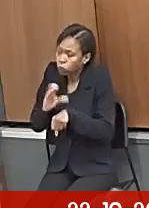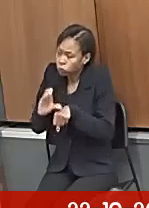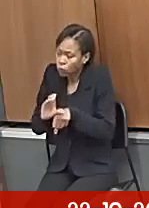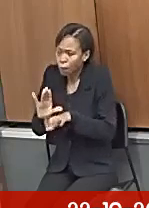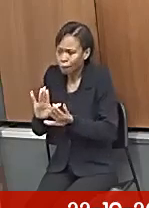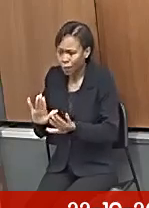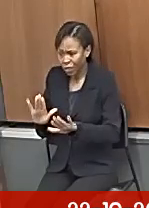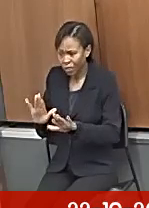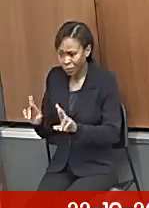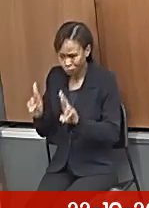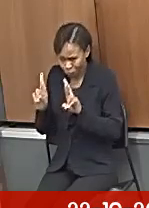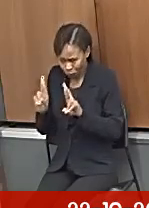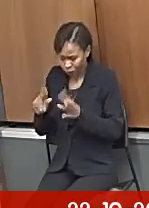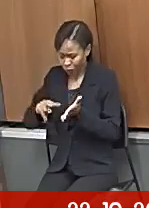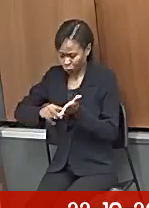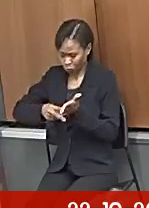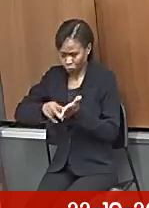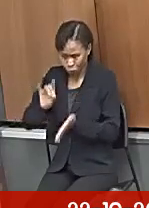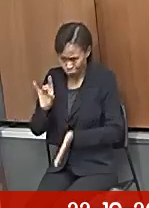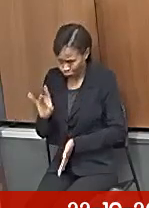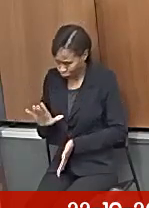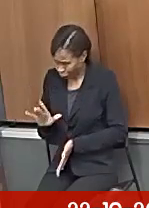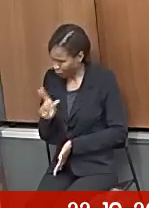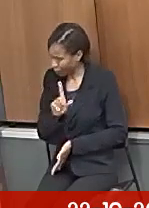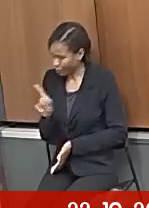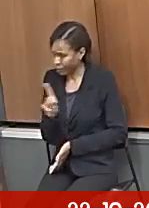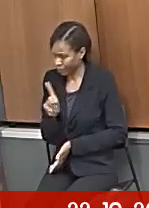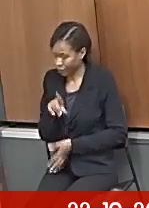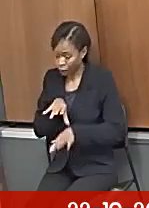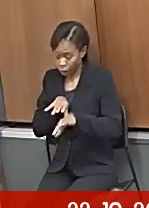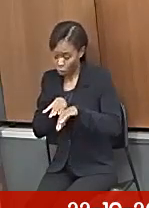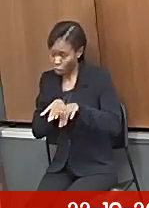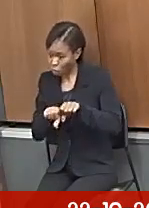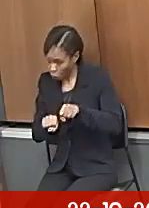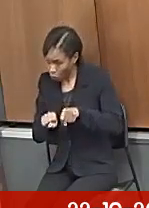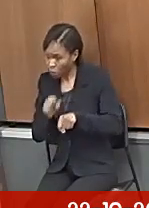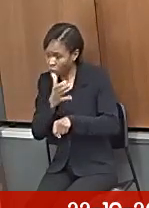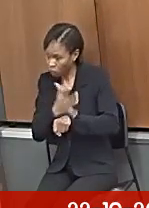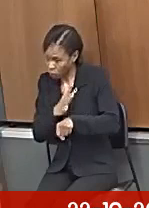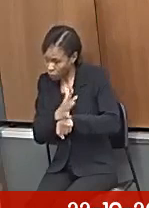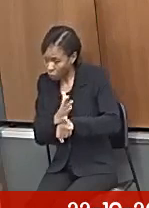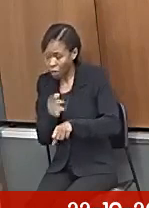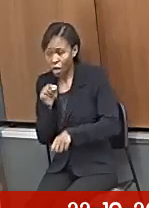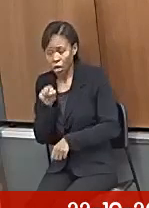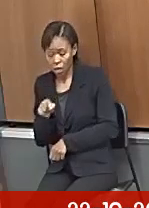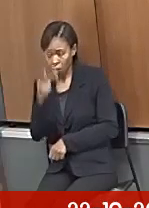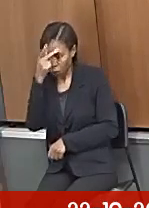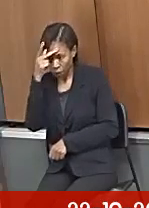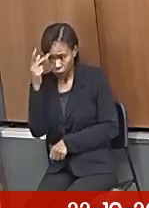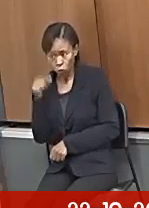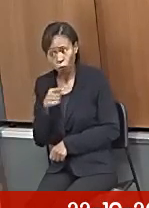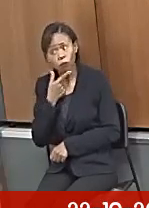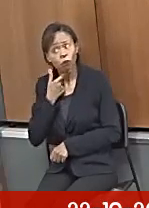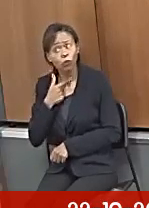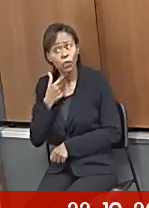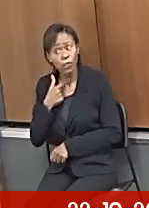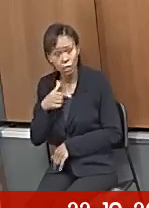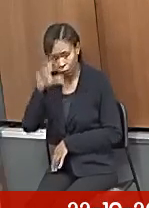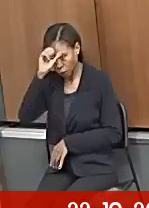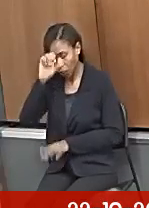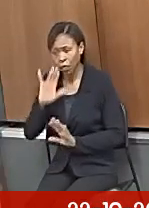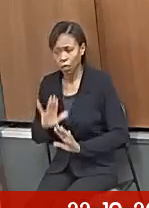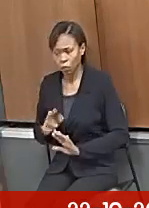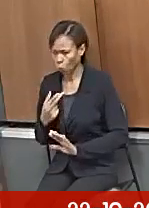sindicato. Vocês sabem hoje que formar depende da disposição do outro aprender. Você não pode